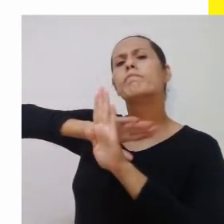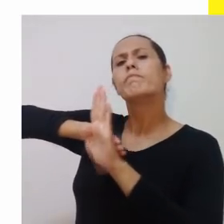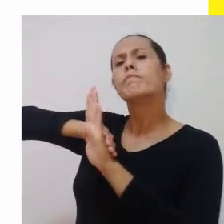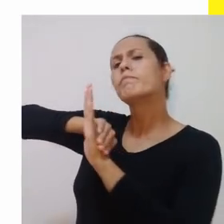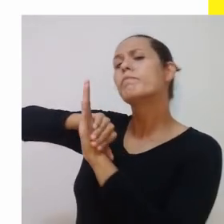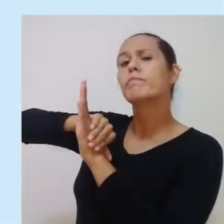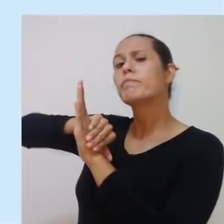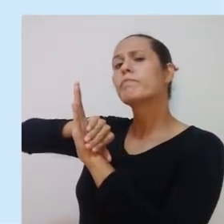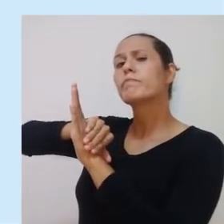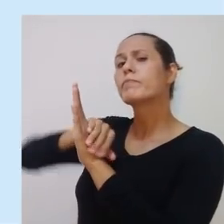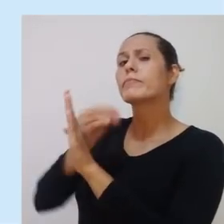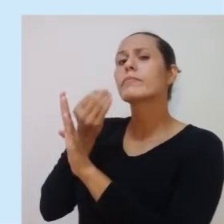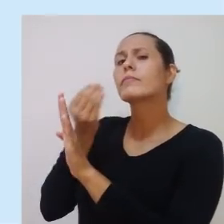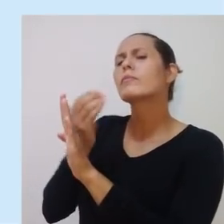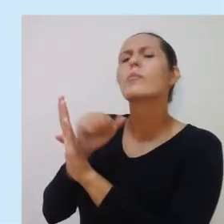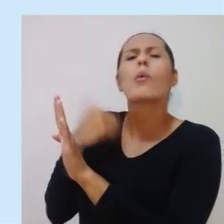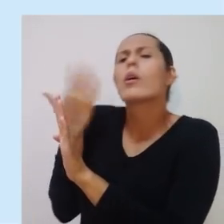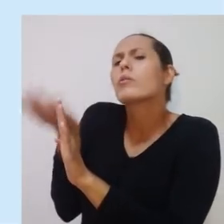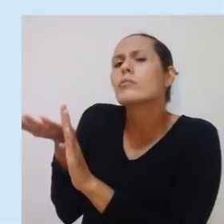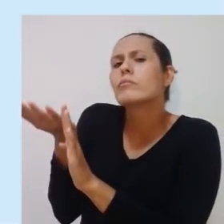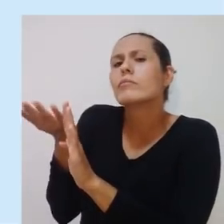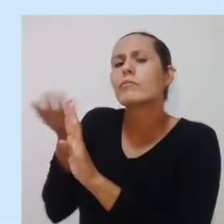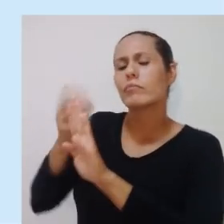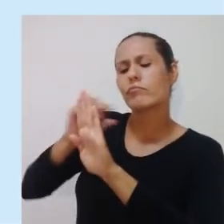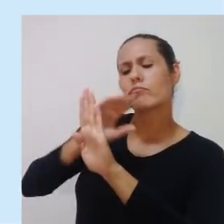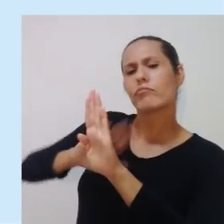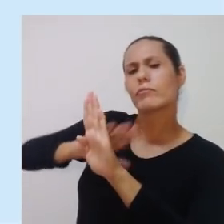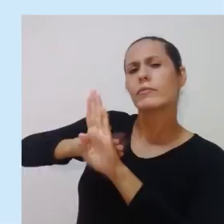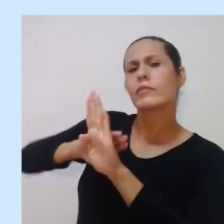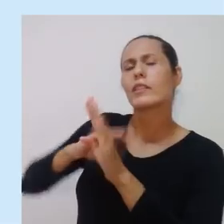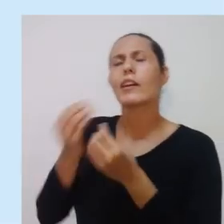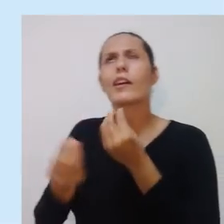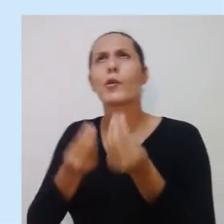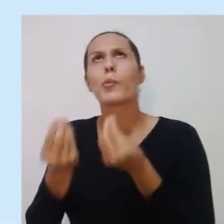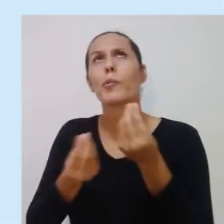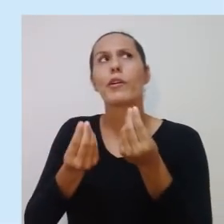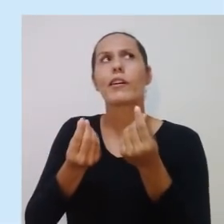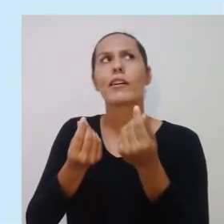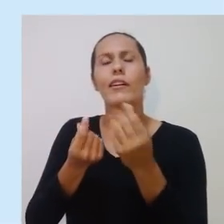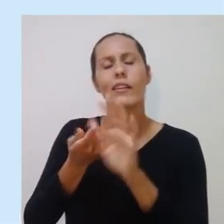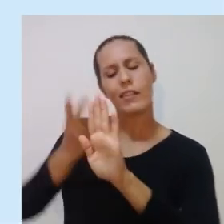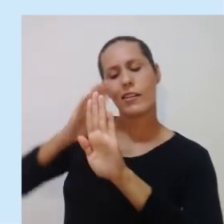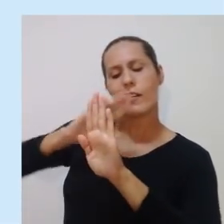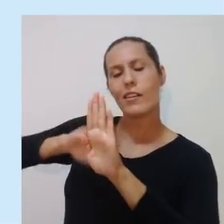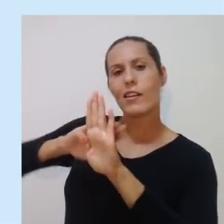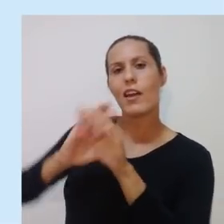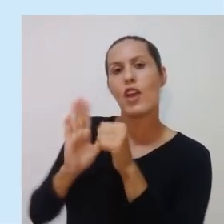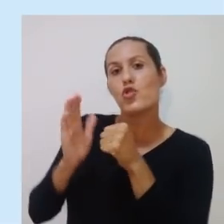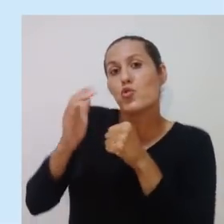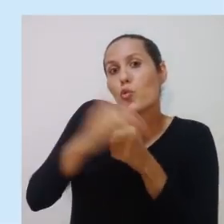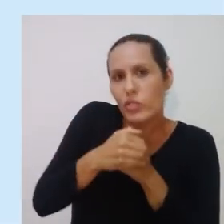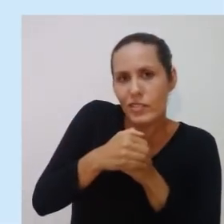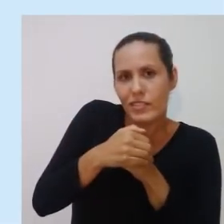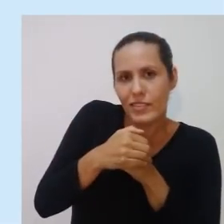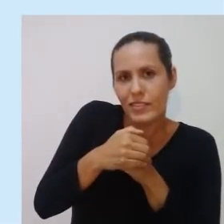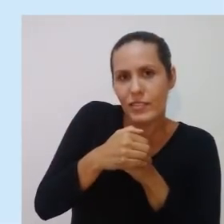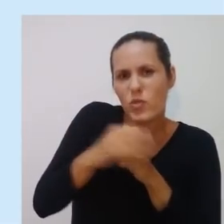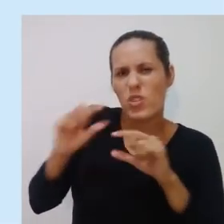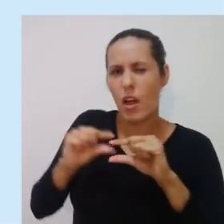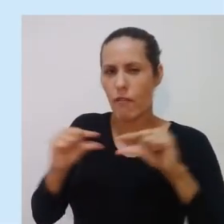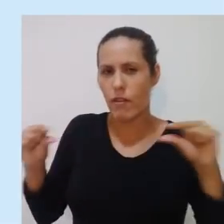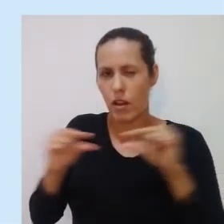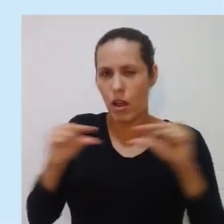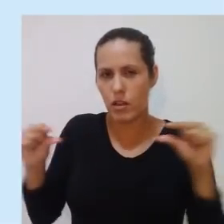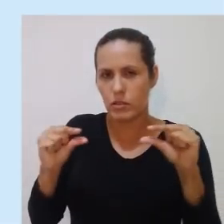informações implícitas? Quais são as informações que estão, vamos dizer assim, entre aspas,